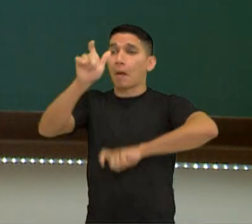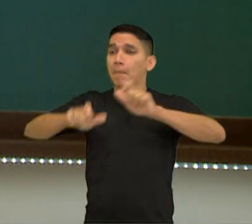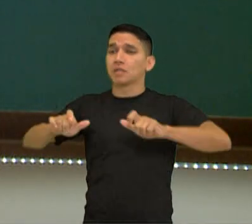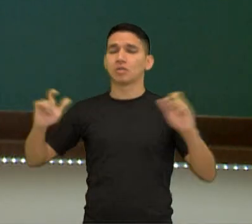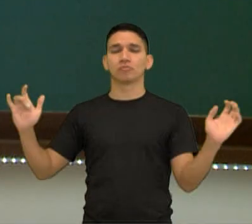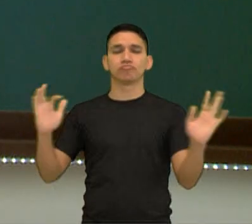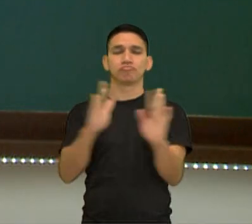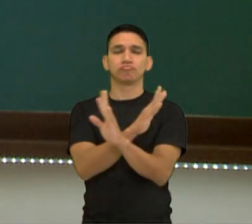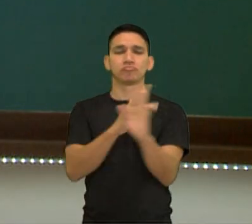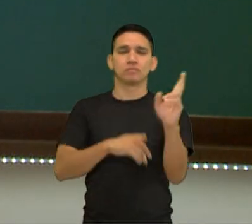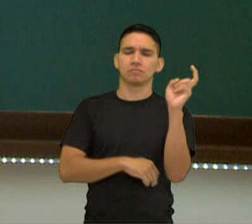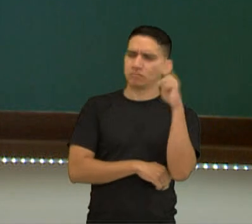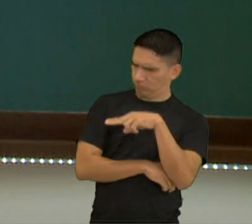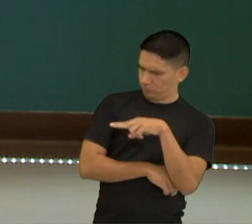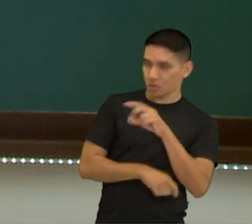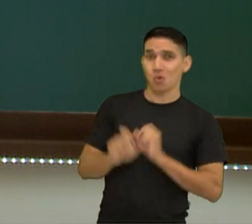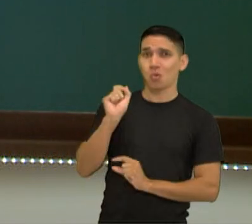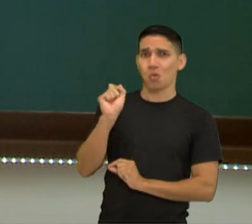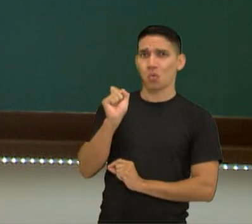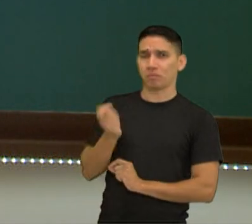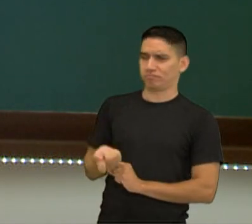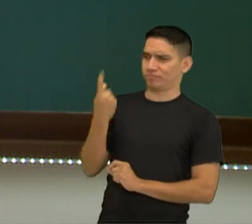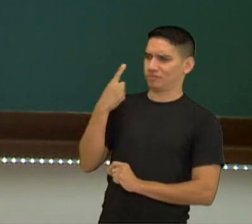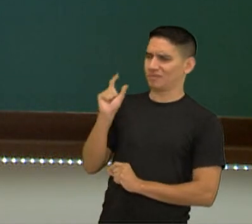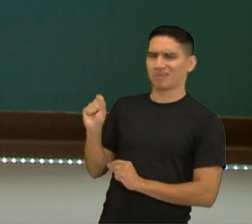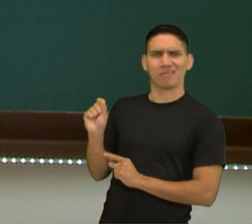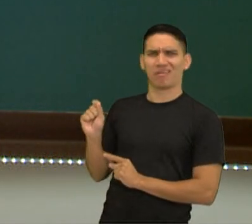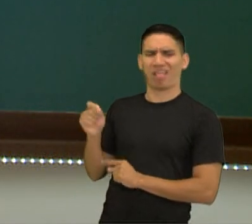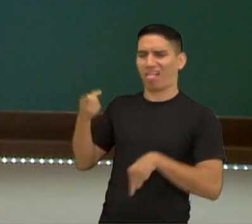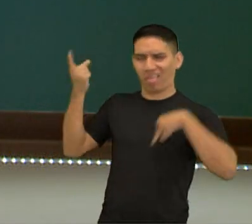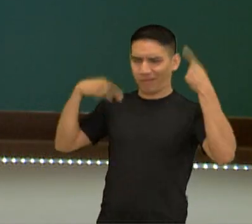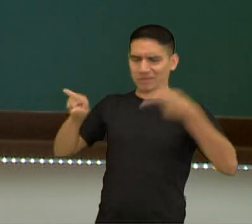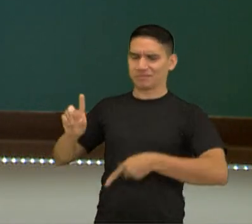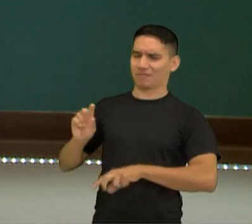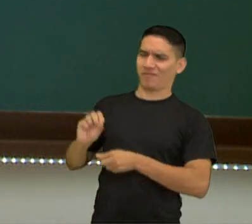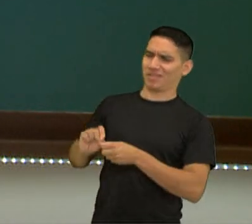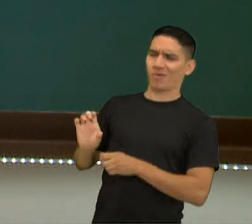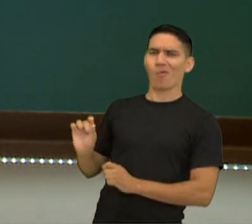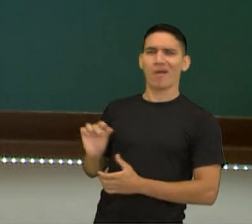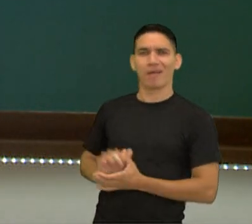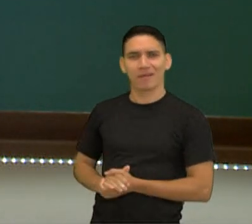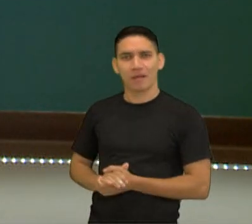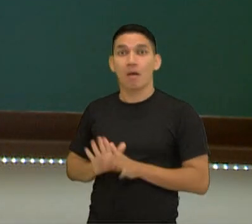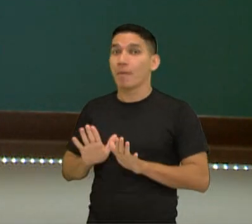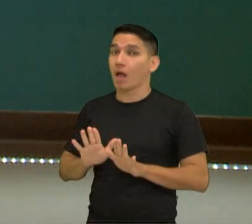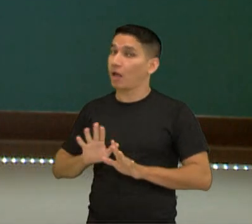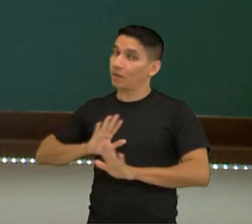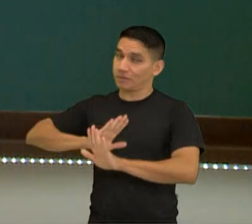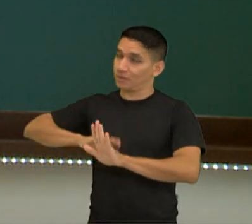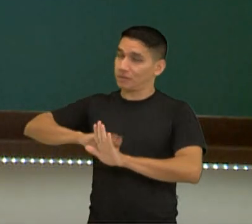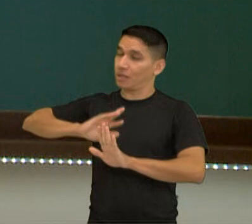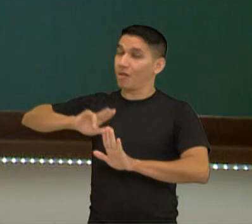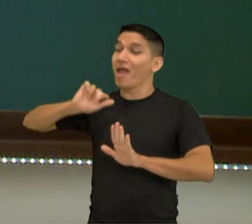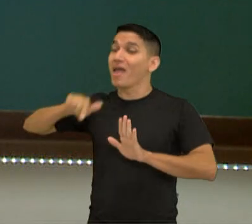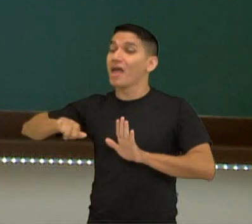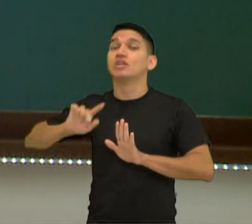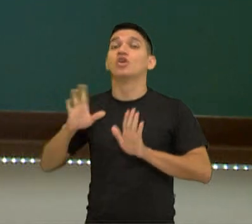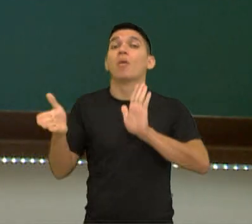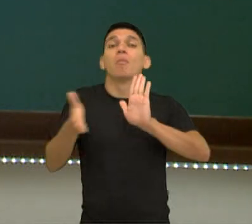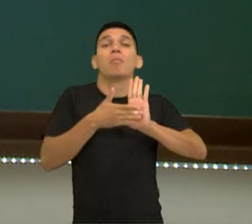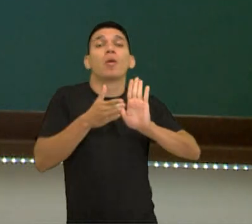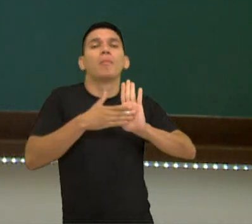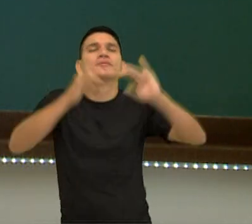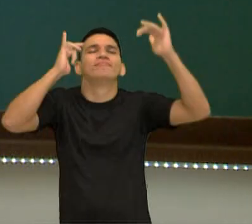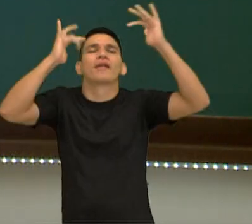vão olhar. Primeira coisa que eu sei, o que a louca está fazendo aí? Mas não, a louca está propondo uma